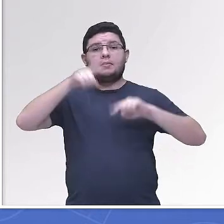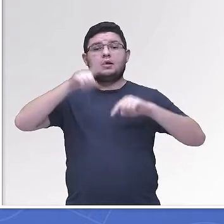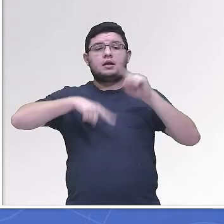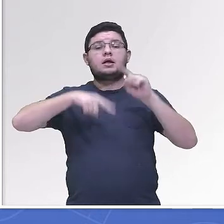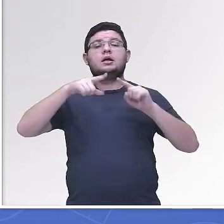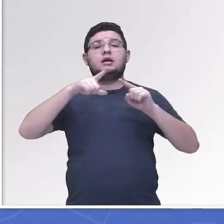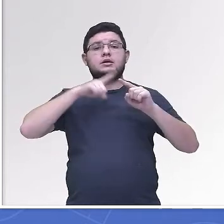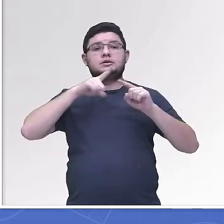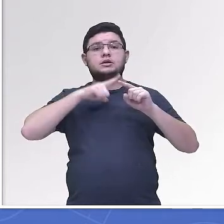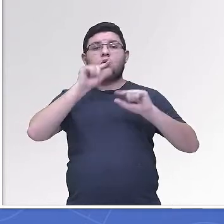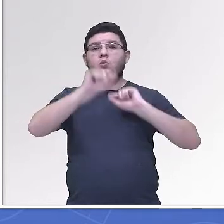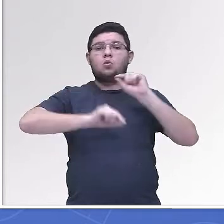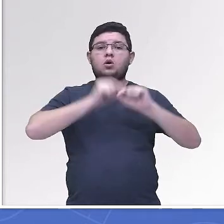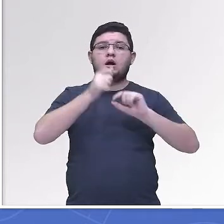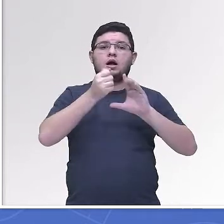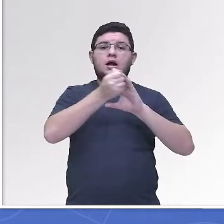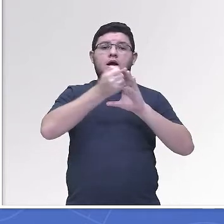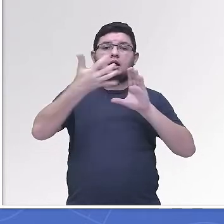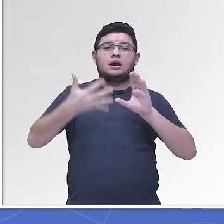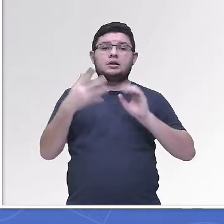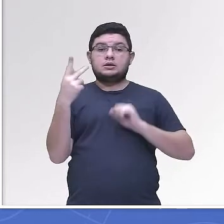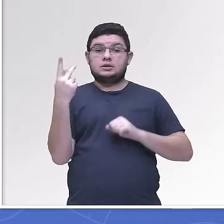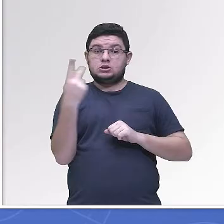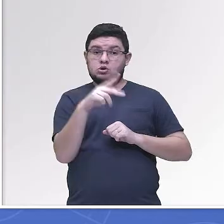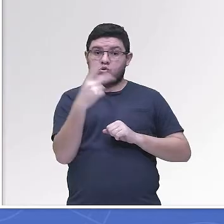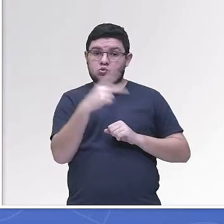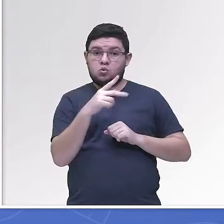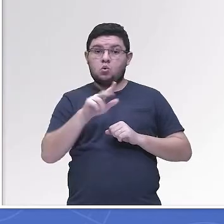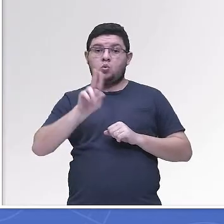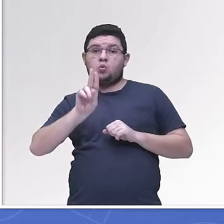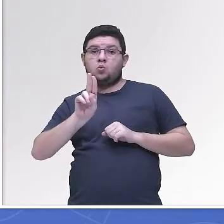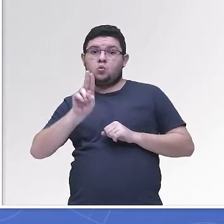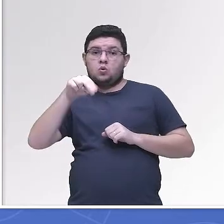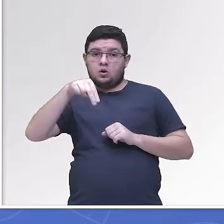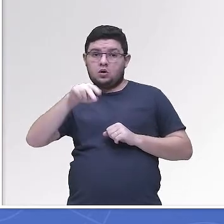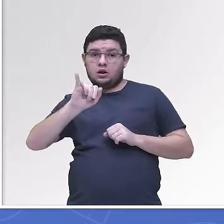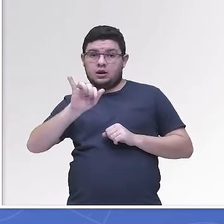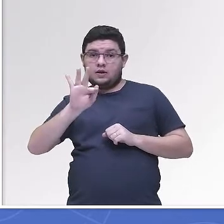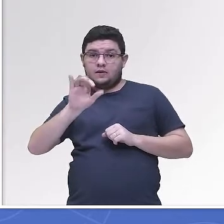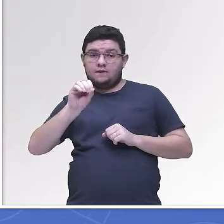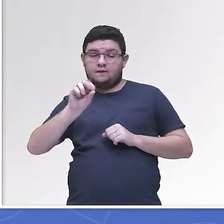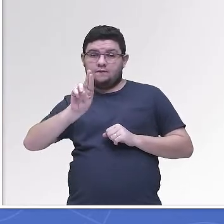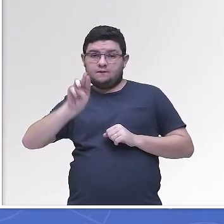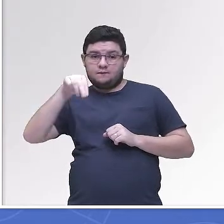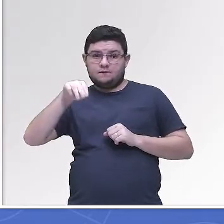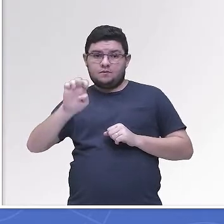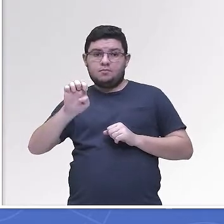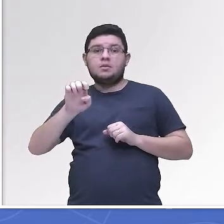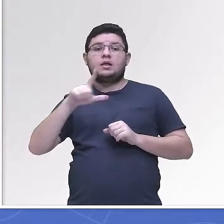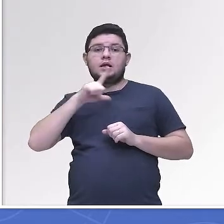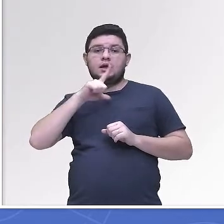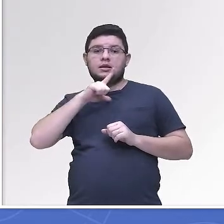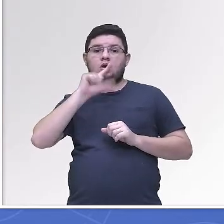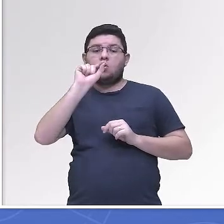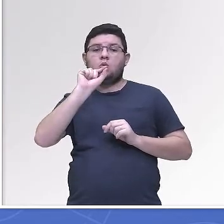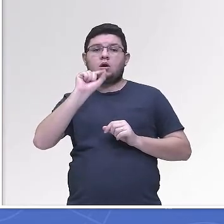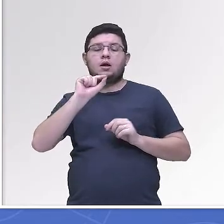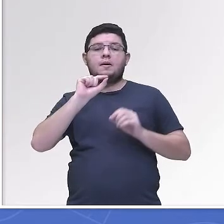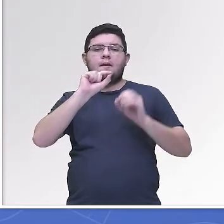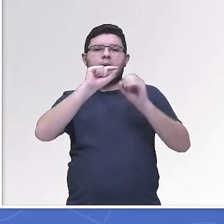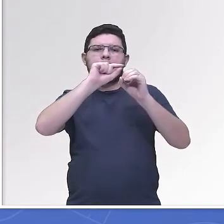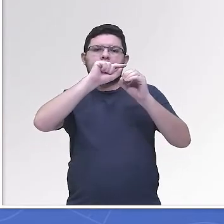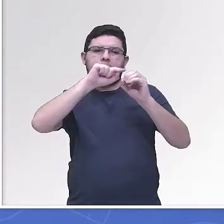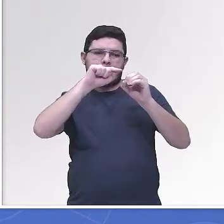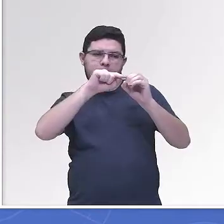aspecto uniforme e possui um conjunto de moléculas de propriedades constantes. Vamos entender esse